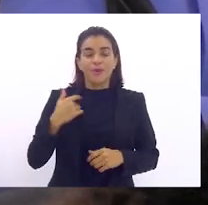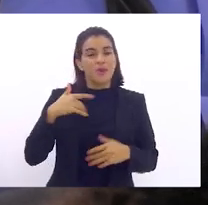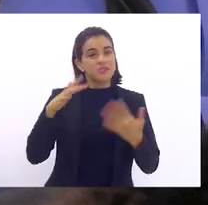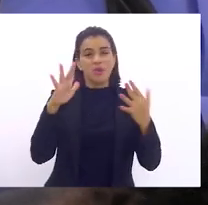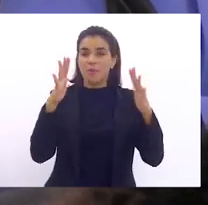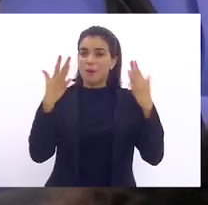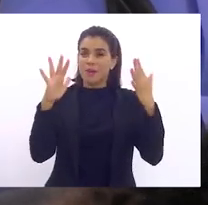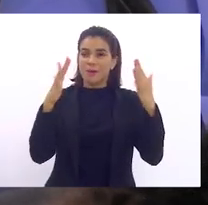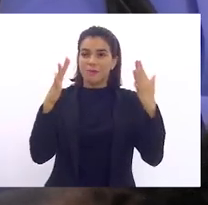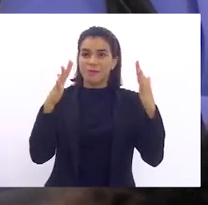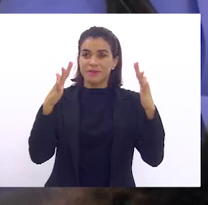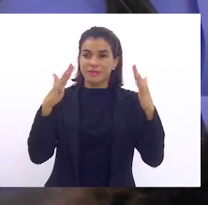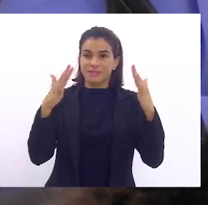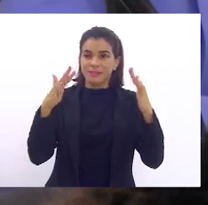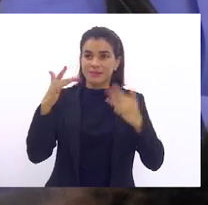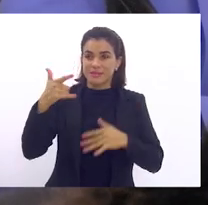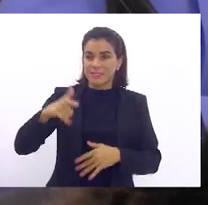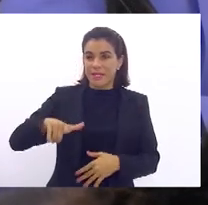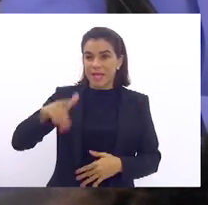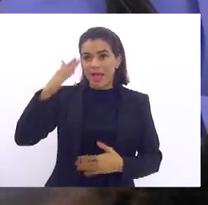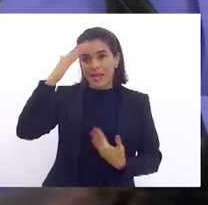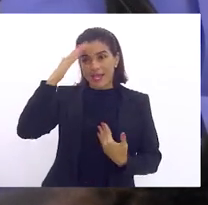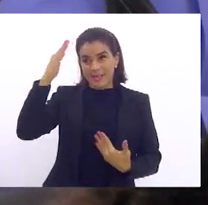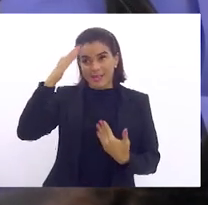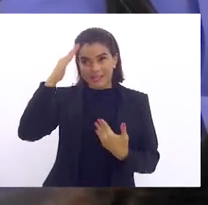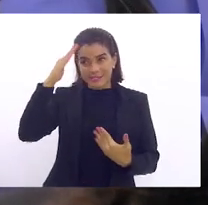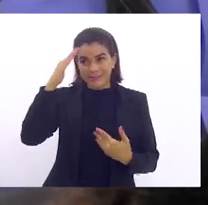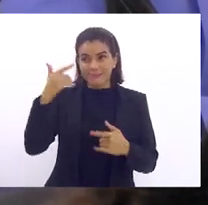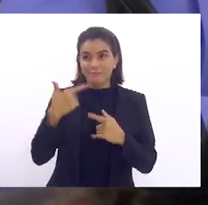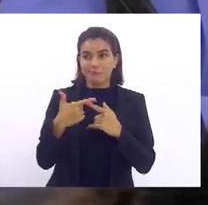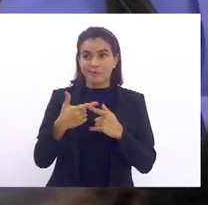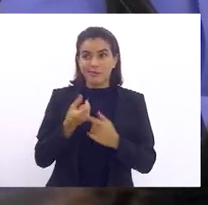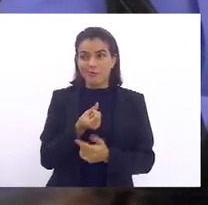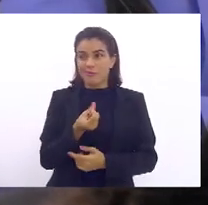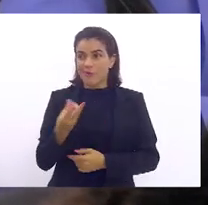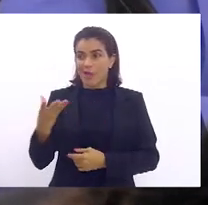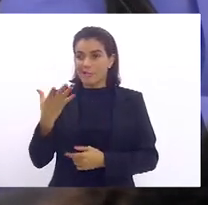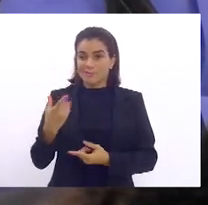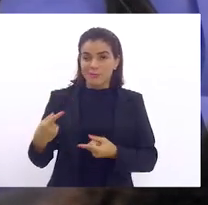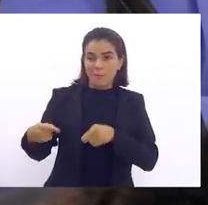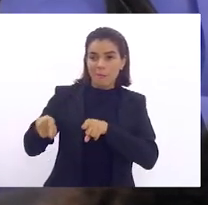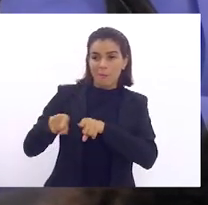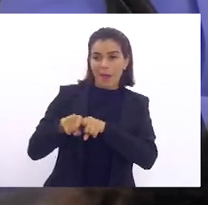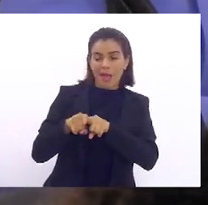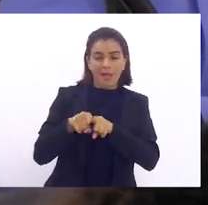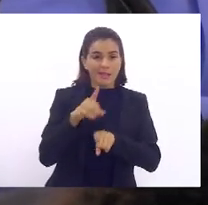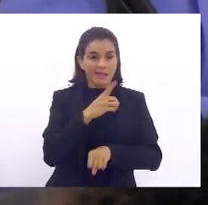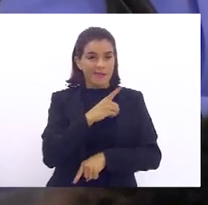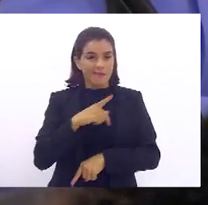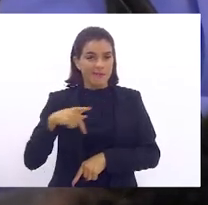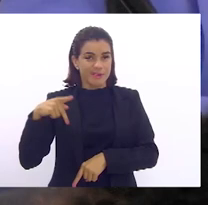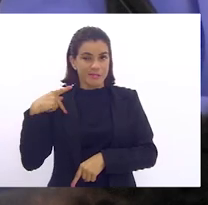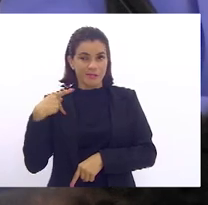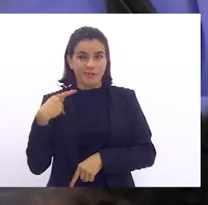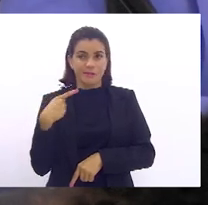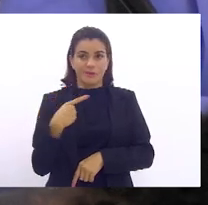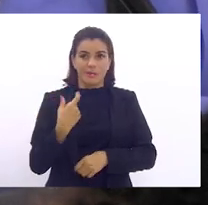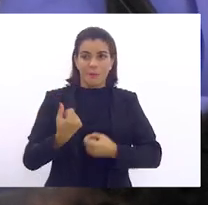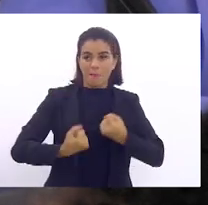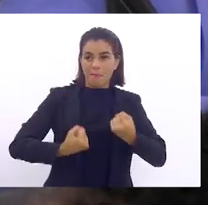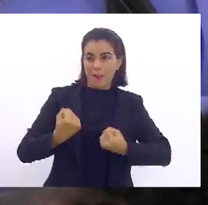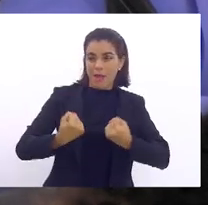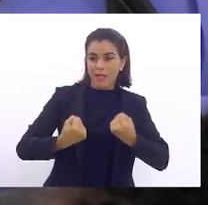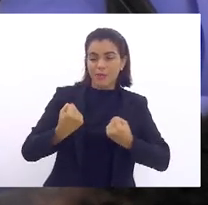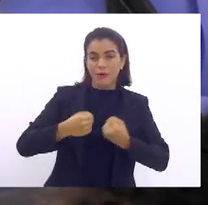parabenizar novamente né agradecer né são muitas as parceiras aqui município do Rio defensoria Patrulha